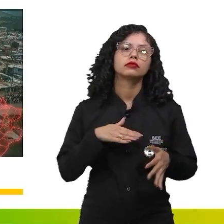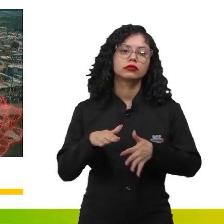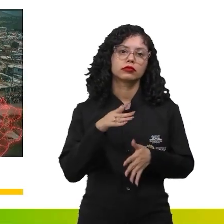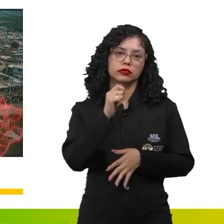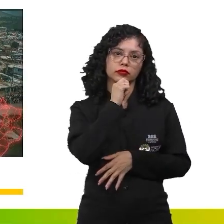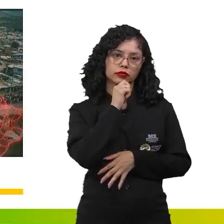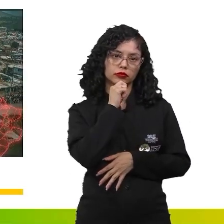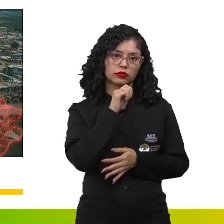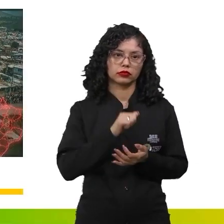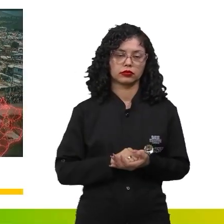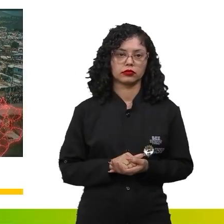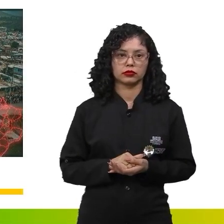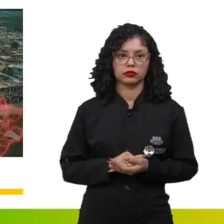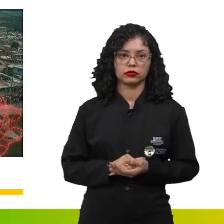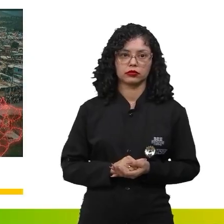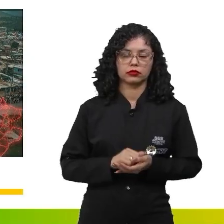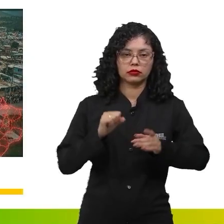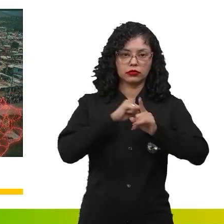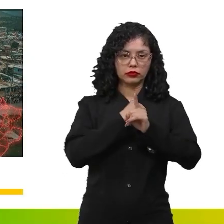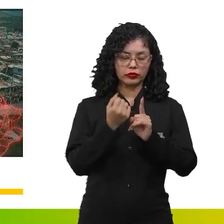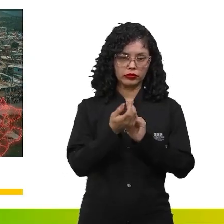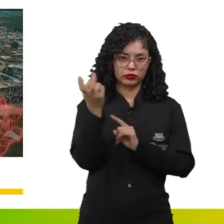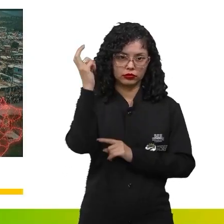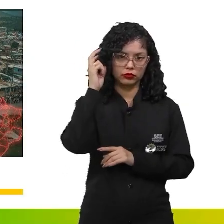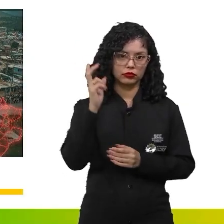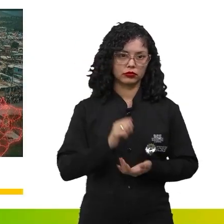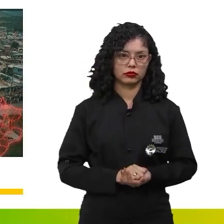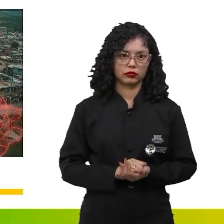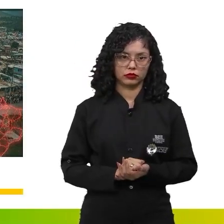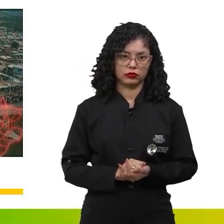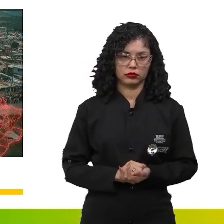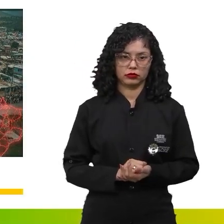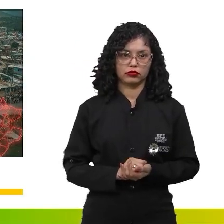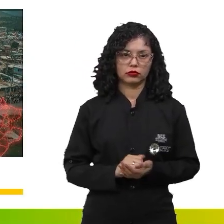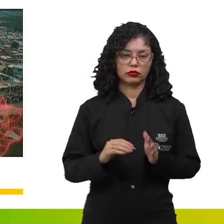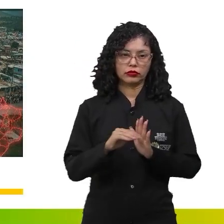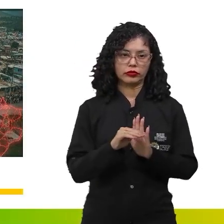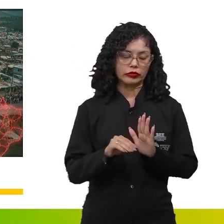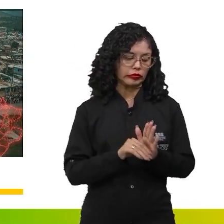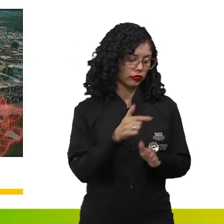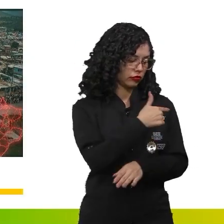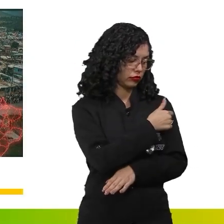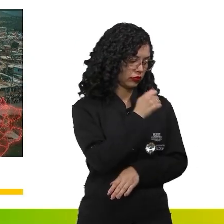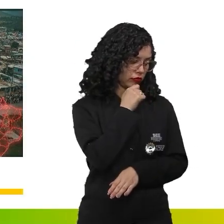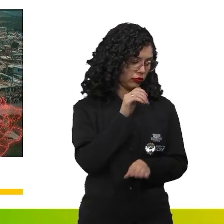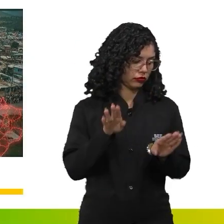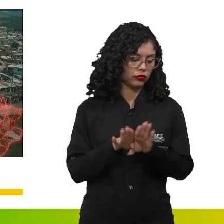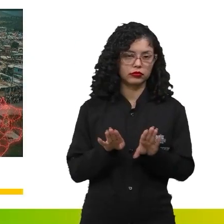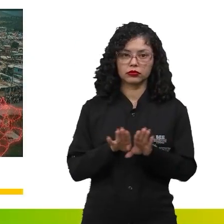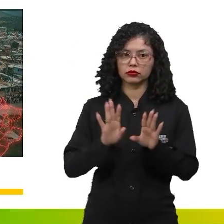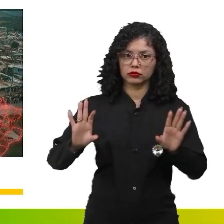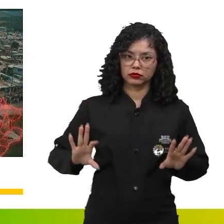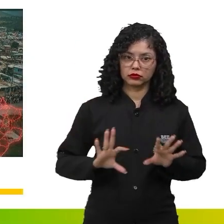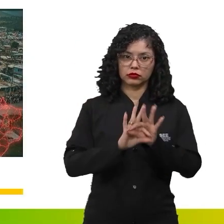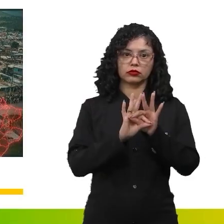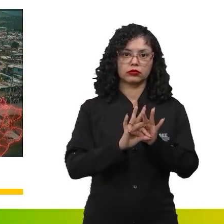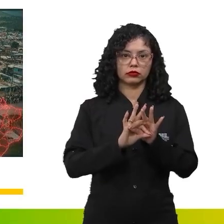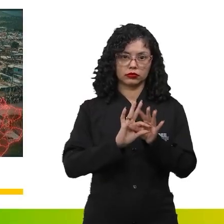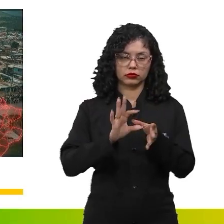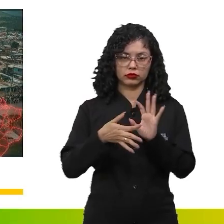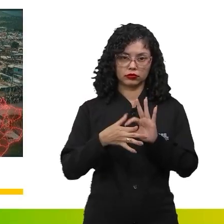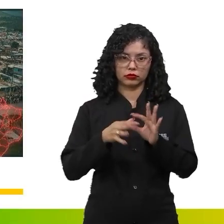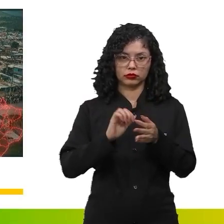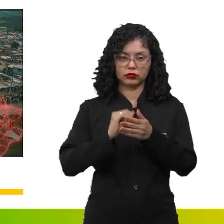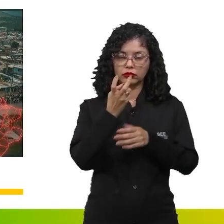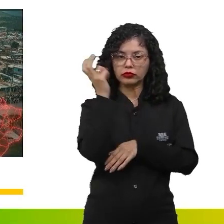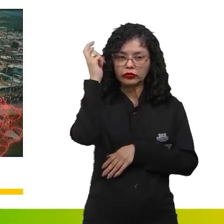antivacina acontecer. Temos raízes socioculturais. A hesitação vacinal também está ligada a contextos